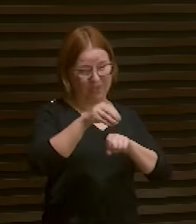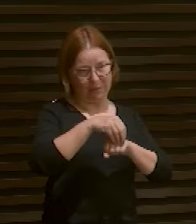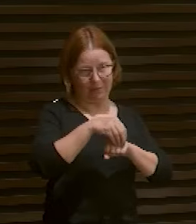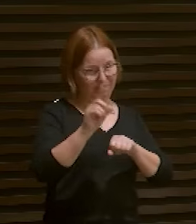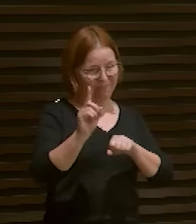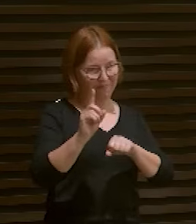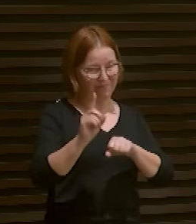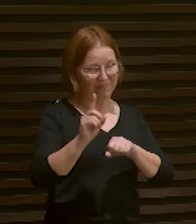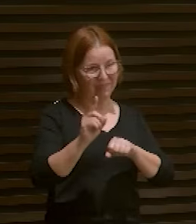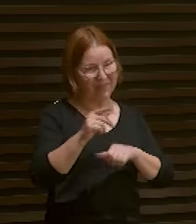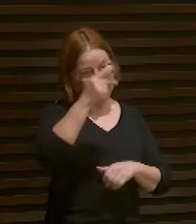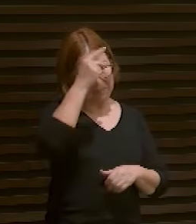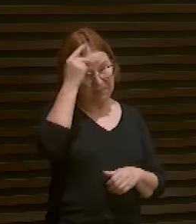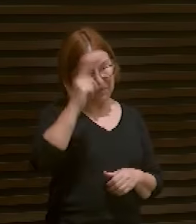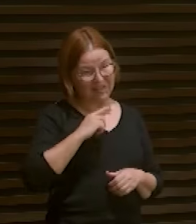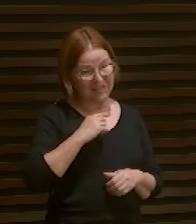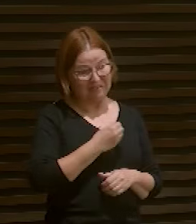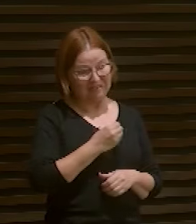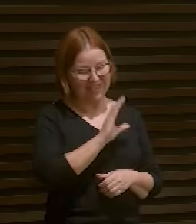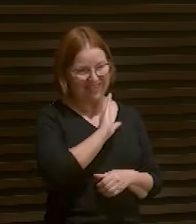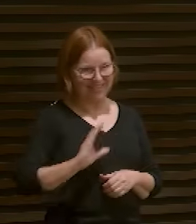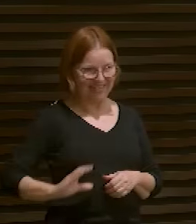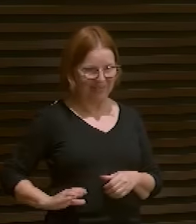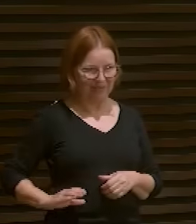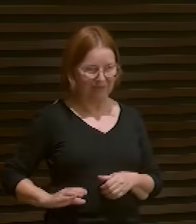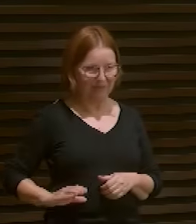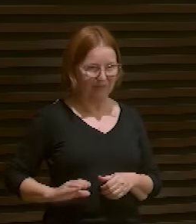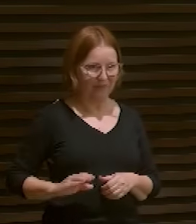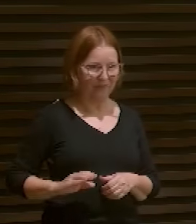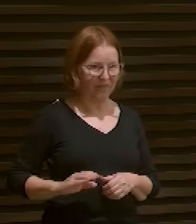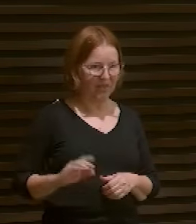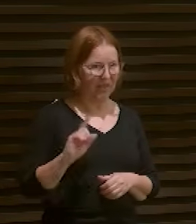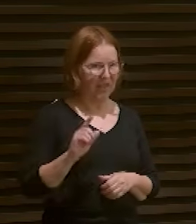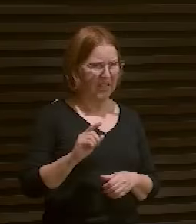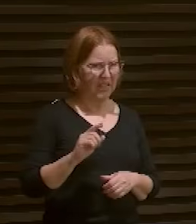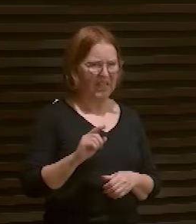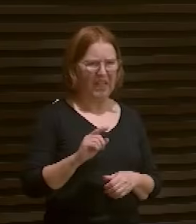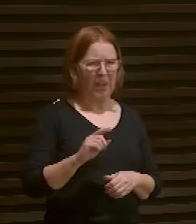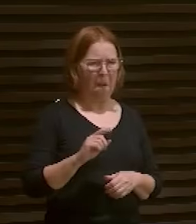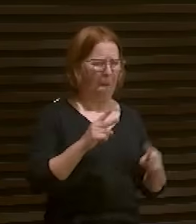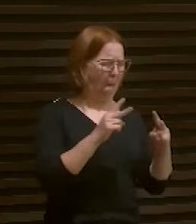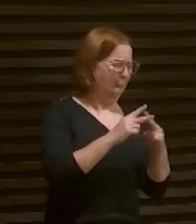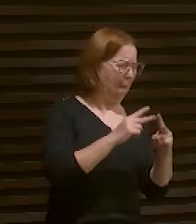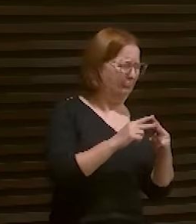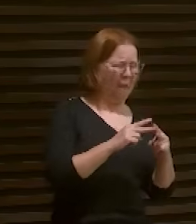É aquele que tem a vida de Cristo. E aquele que tem a vida de Cristo não é criador de caso, não é